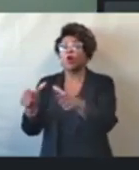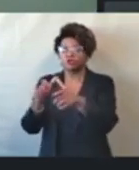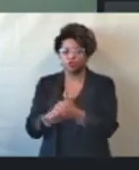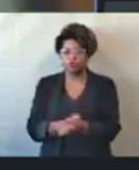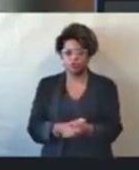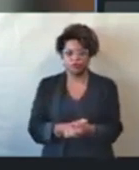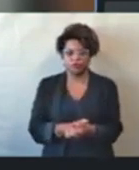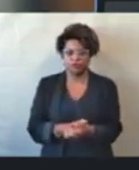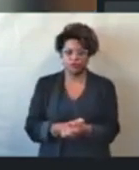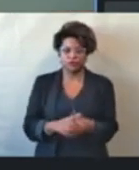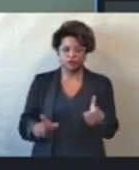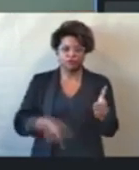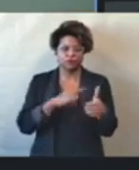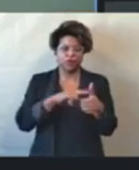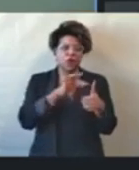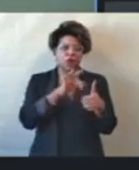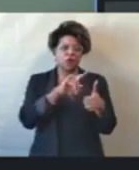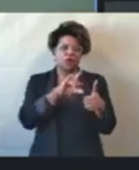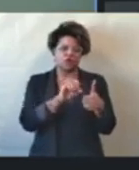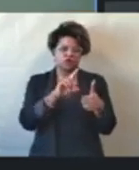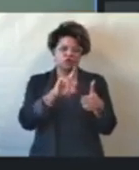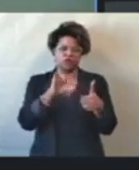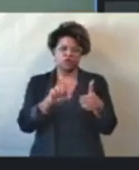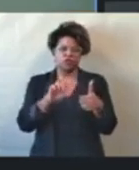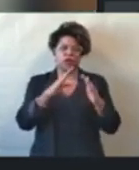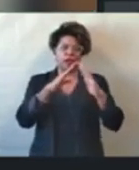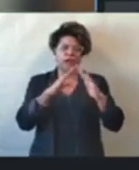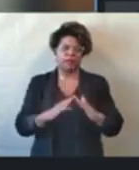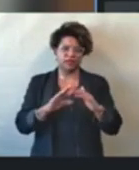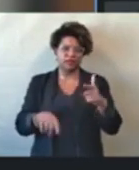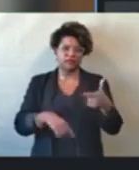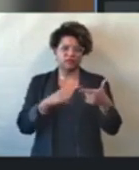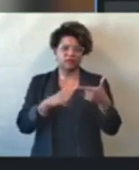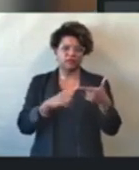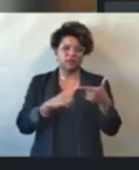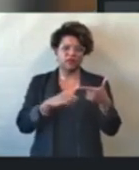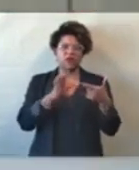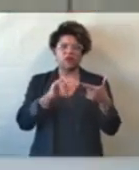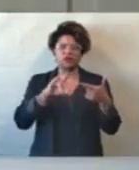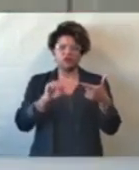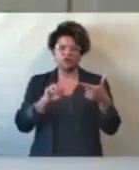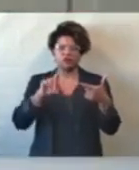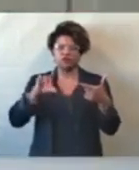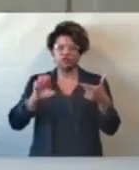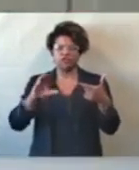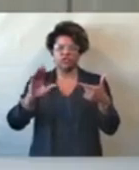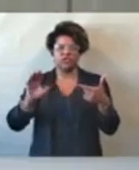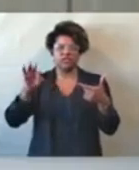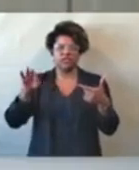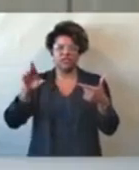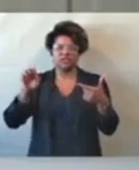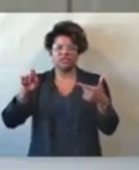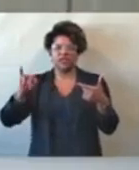No fundo de habitação? Aí tem o fundo de habitação e tem o fundo de centralidades. Nas duas coisas. Aí ele entra como outras despesas